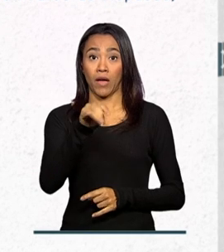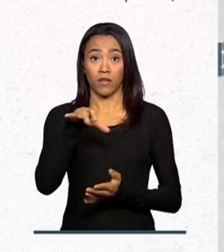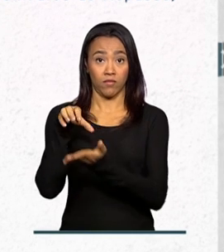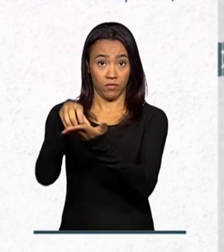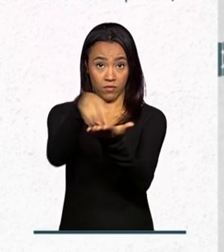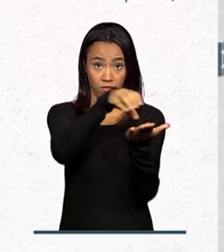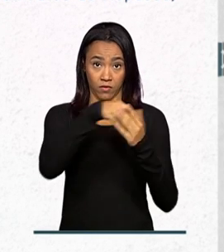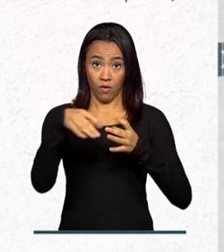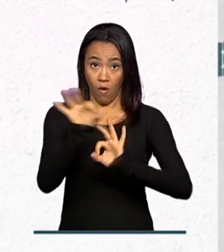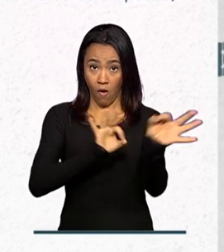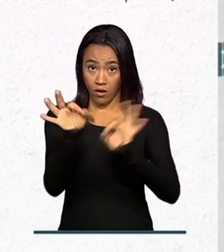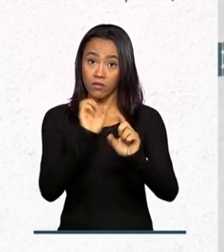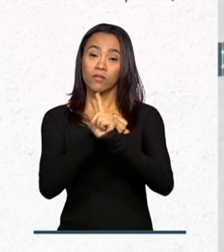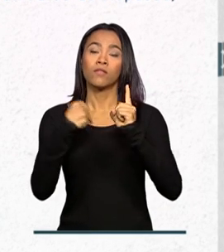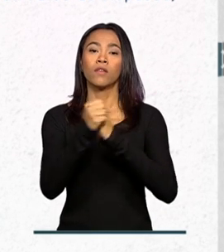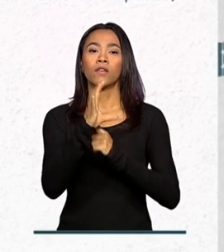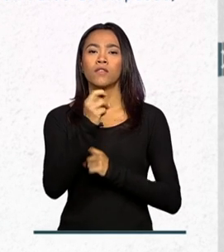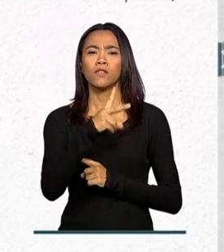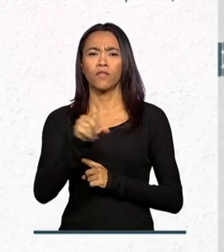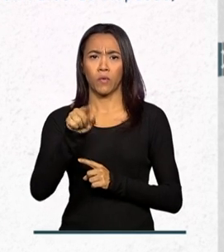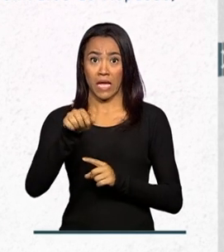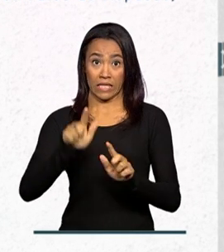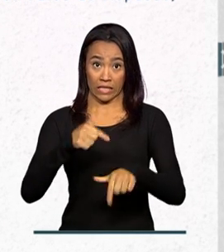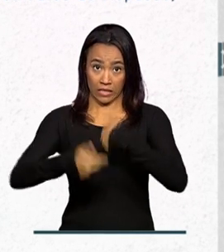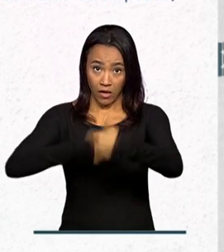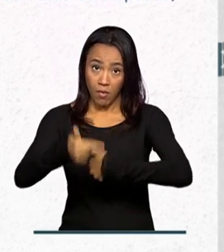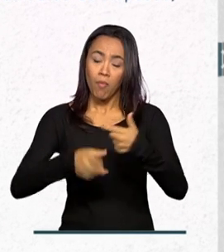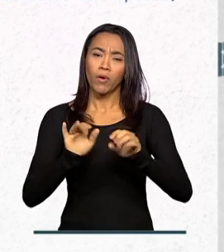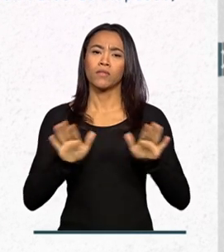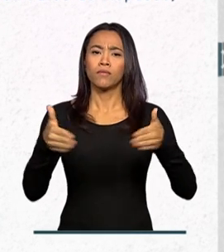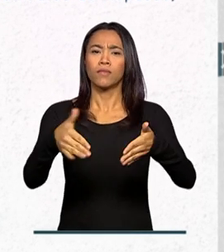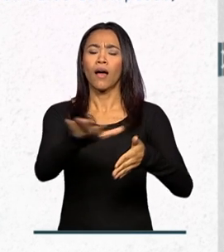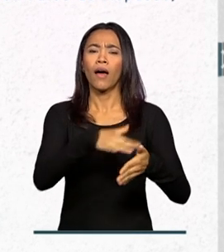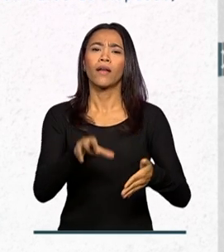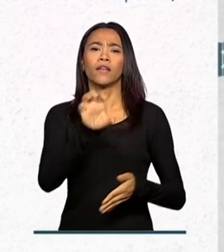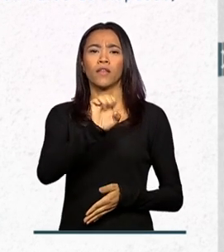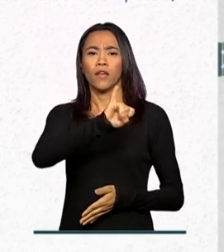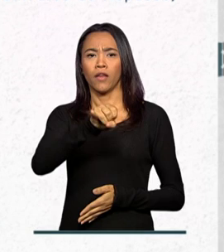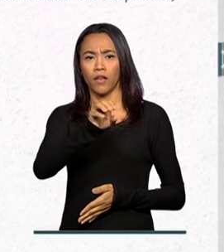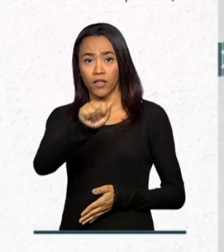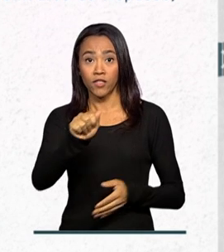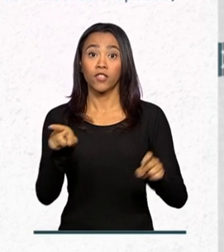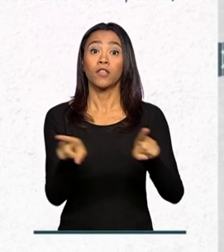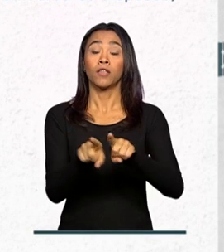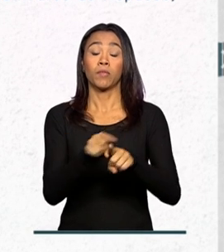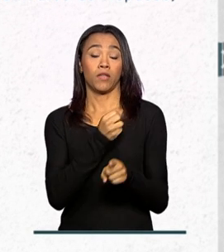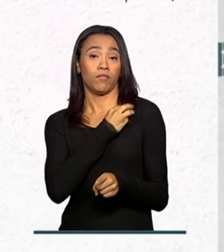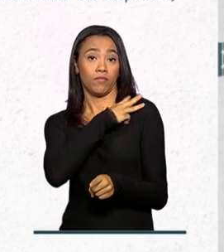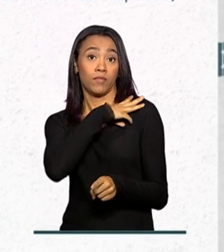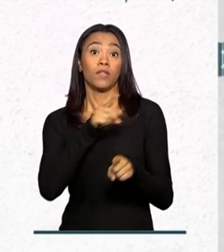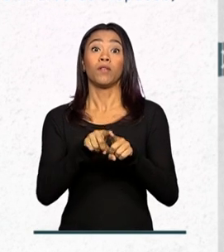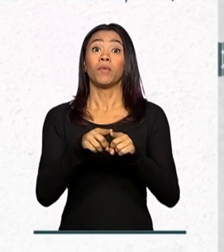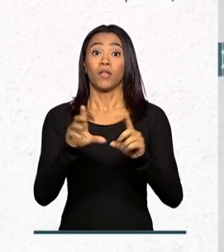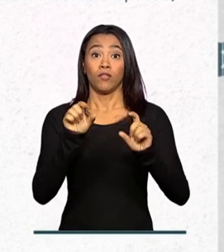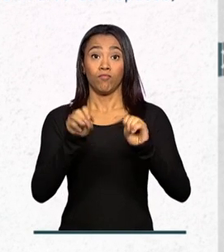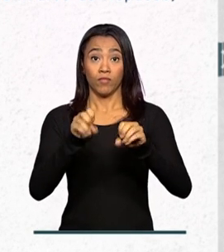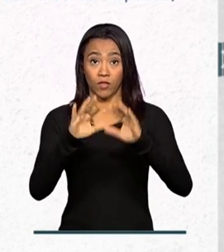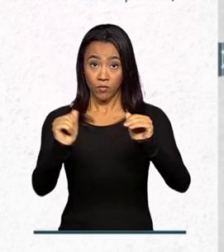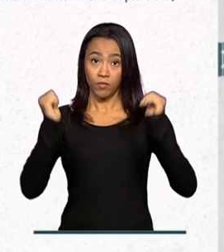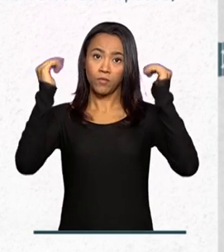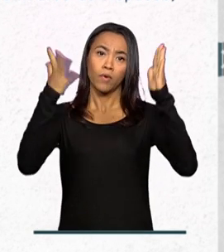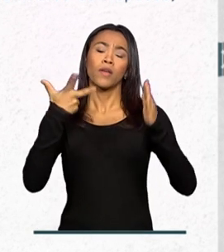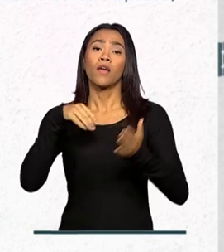da sociedade civil. As iniciativas podem ser de educação de jovens e adultos, nível médio e nível superior.